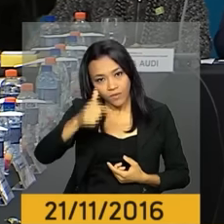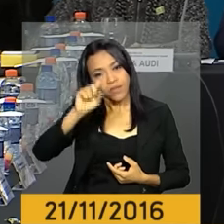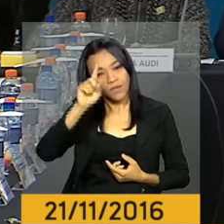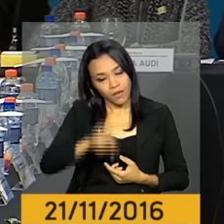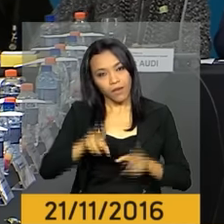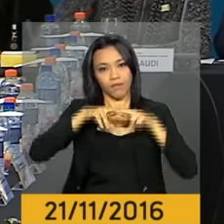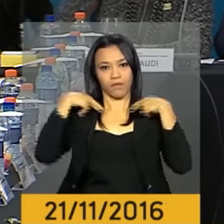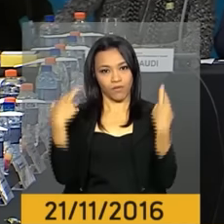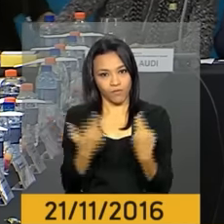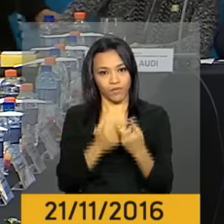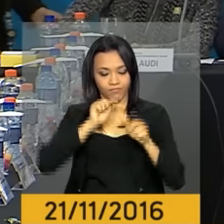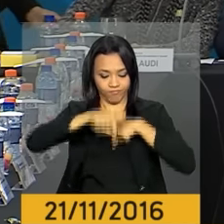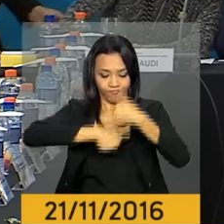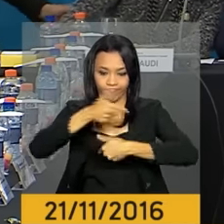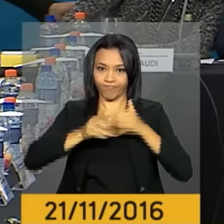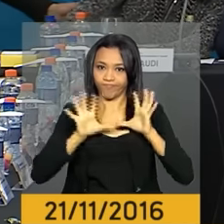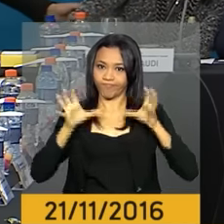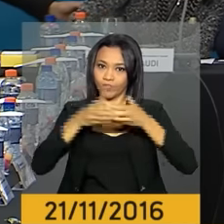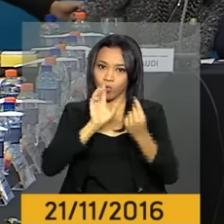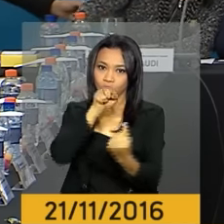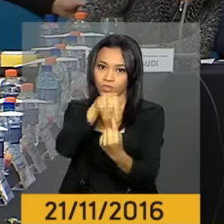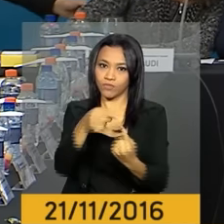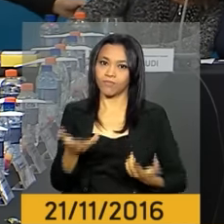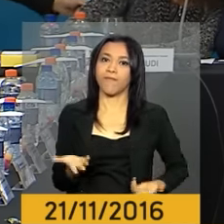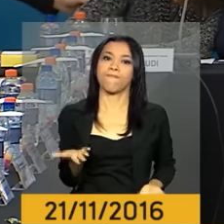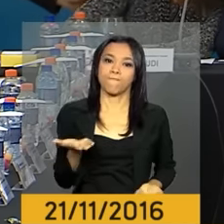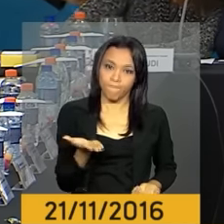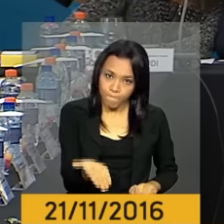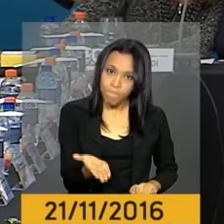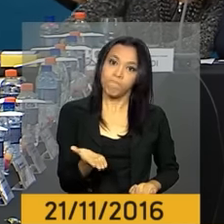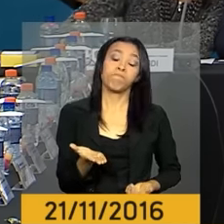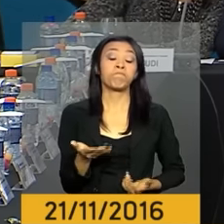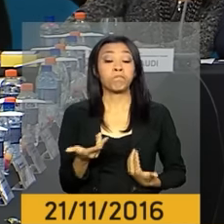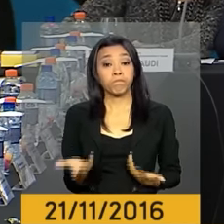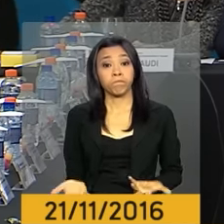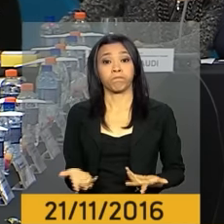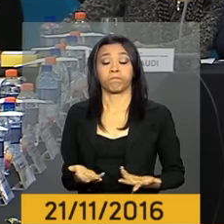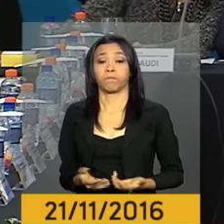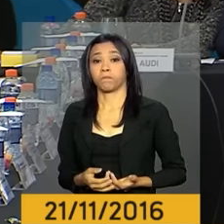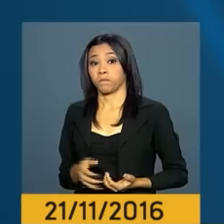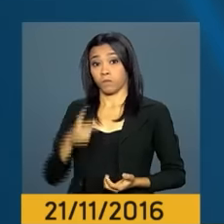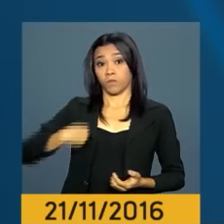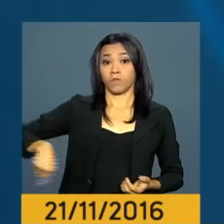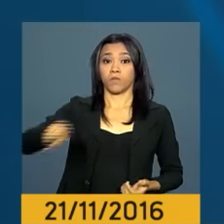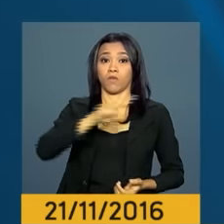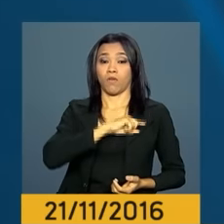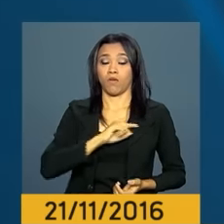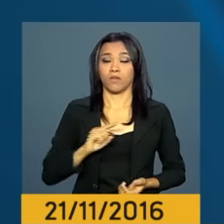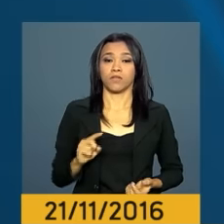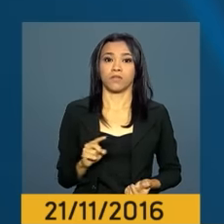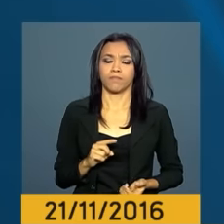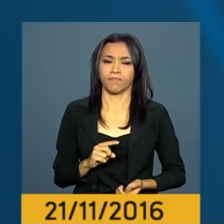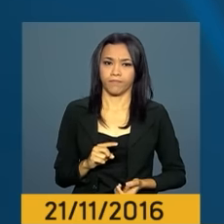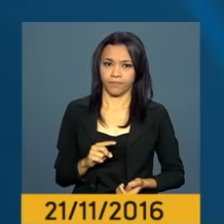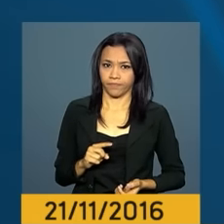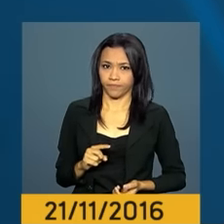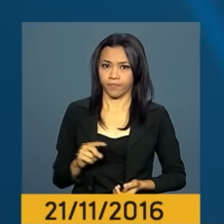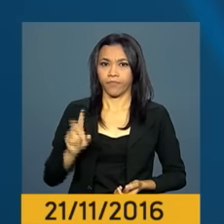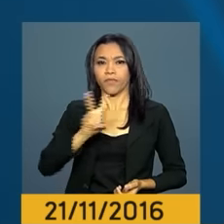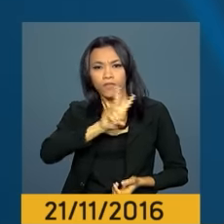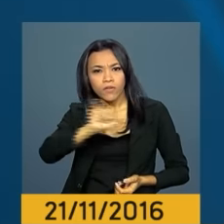trabalho. Hoje, aliás, por isto mesmo, nós trataremos